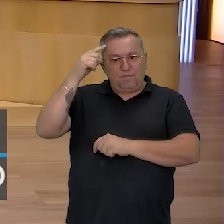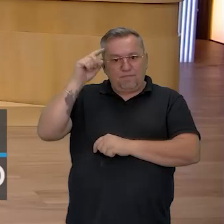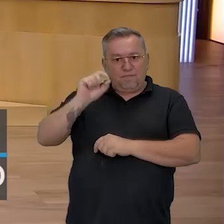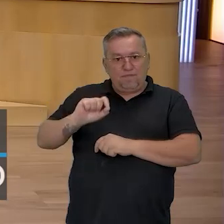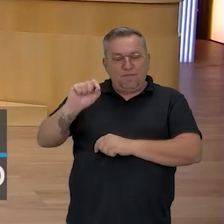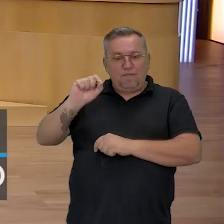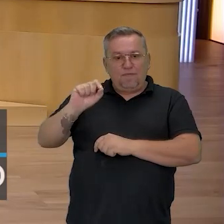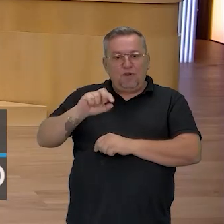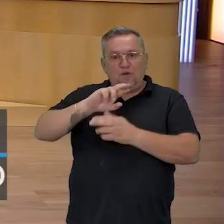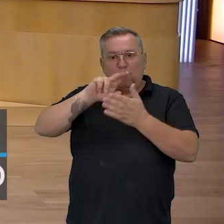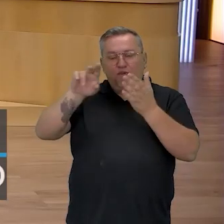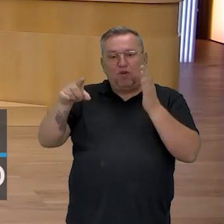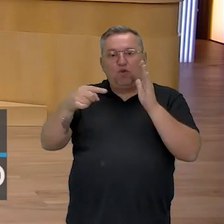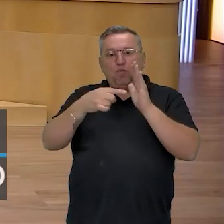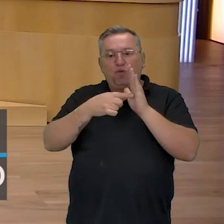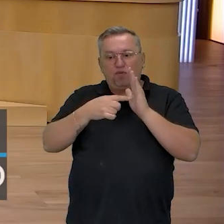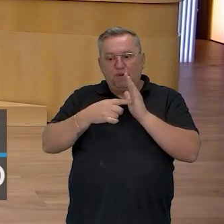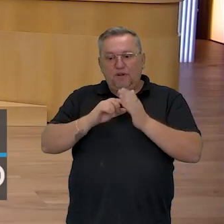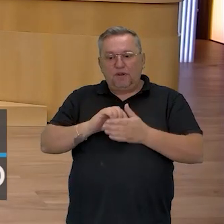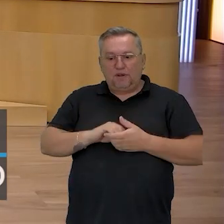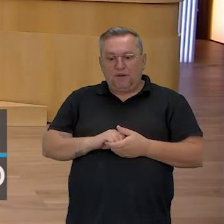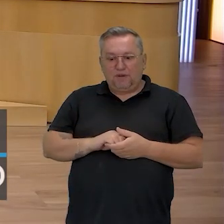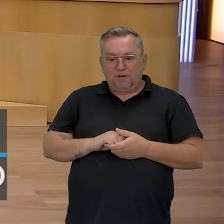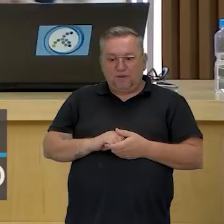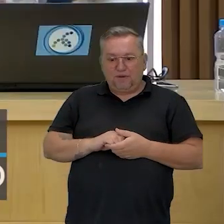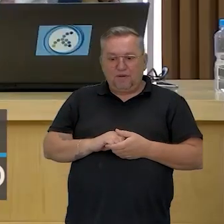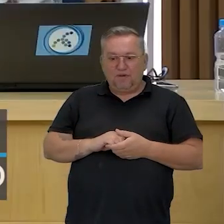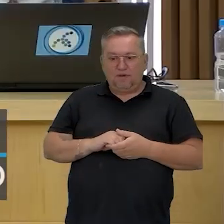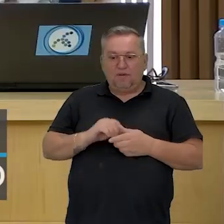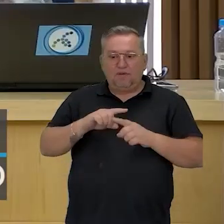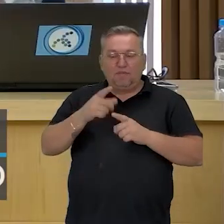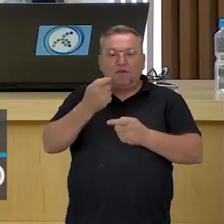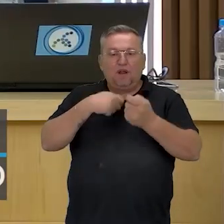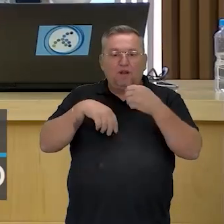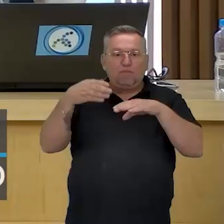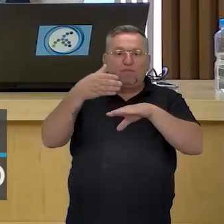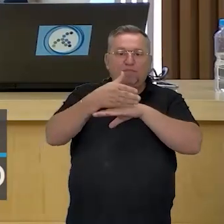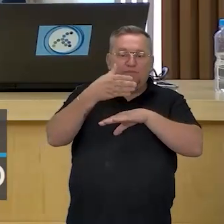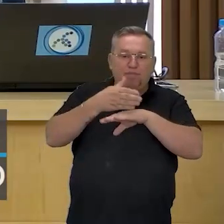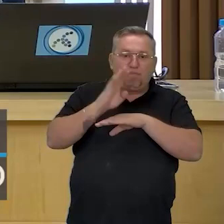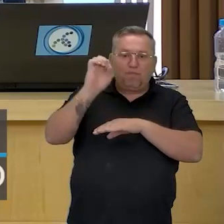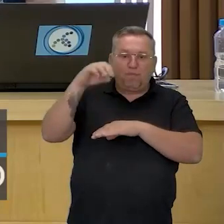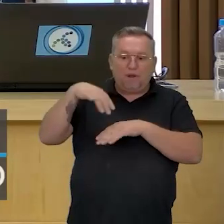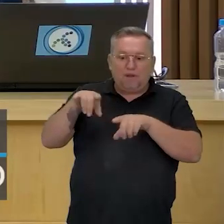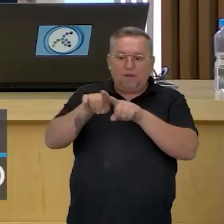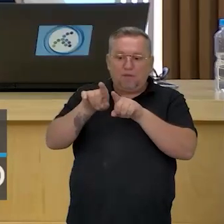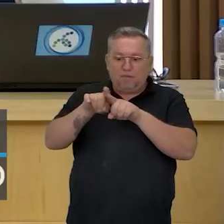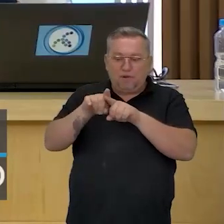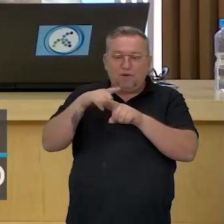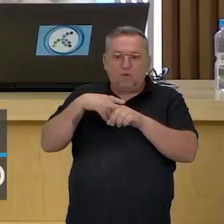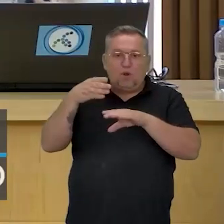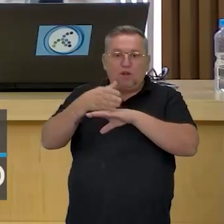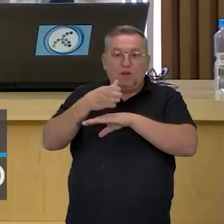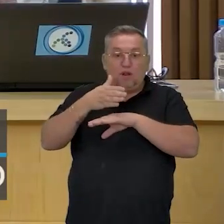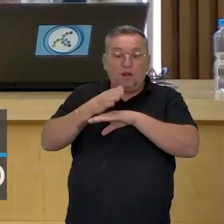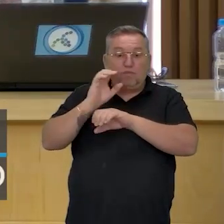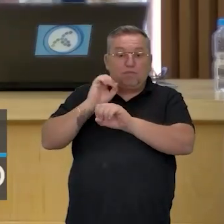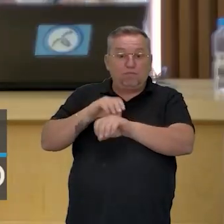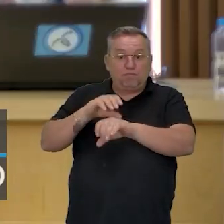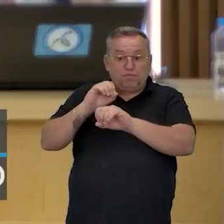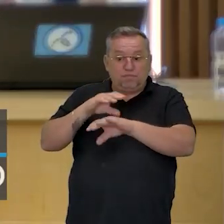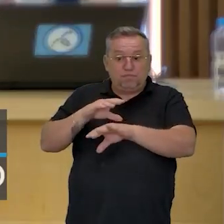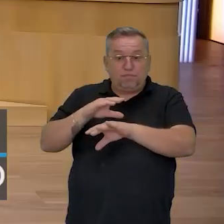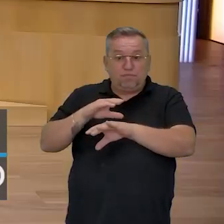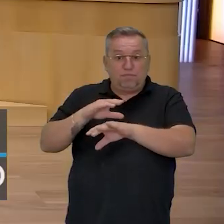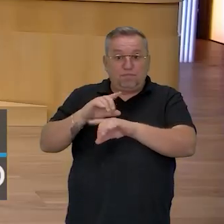de diversos pontos de vista, né? Mercado de consumo, acesso. Pensando desse ponto de vista, inclusive do acesso à educação, né?